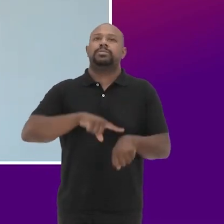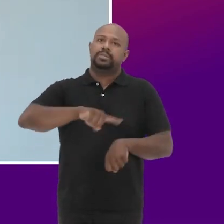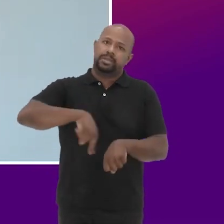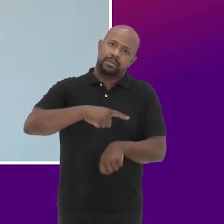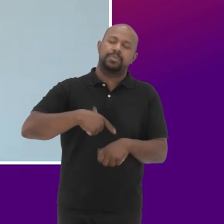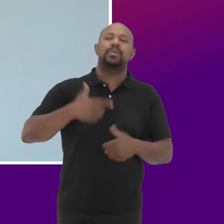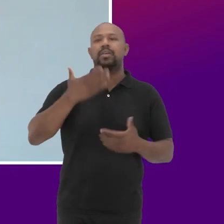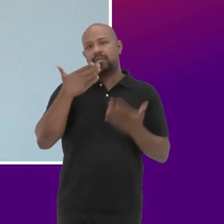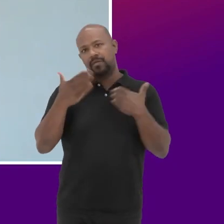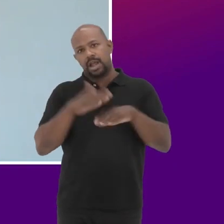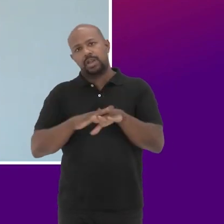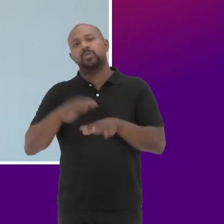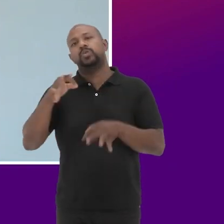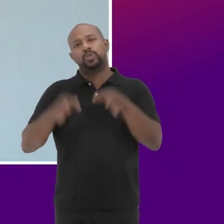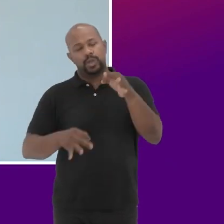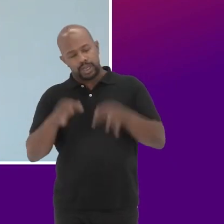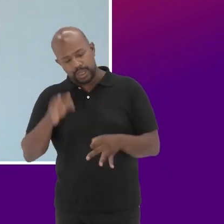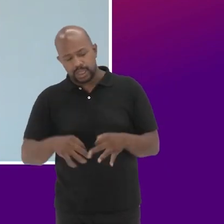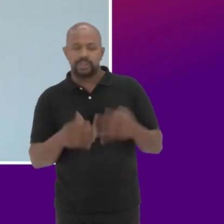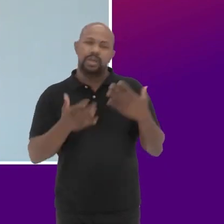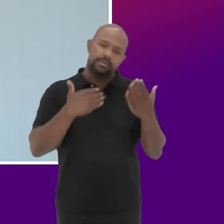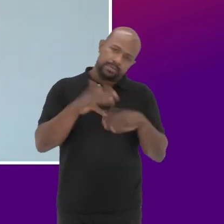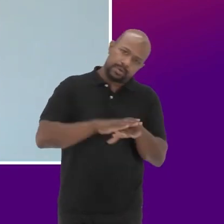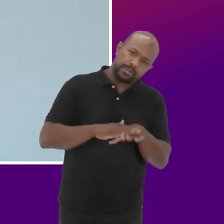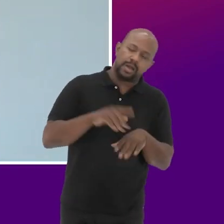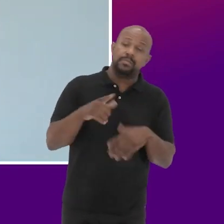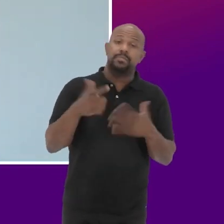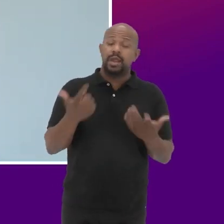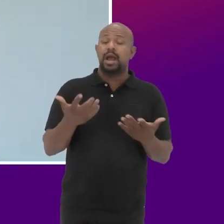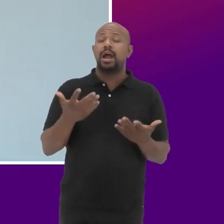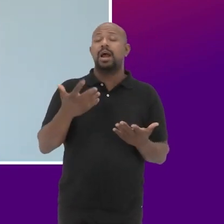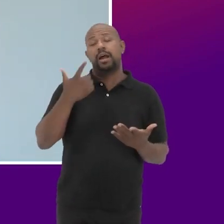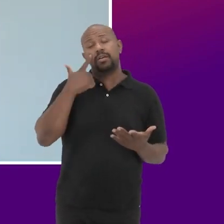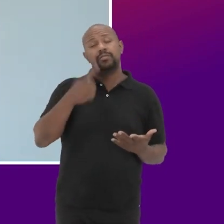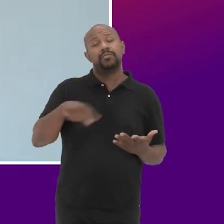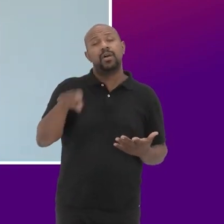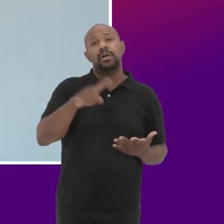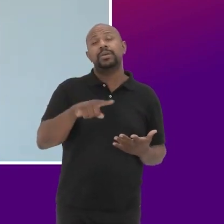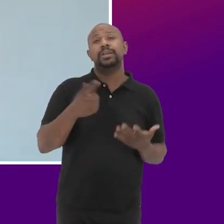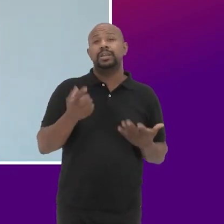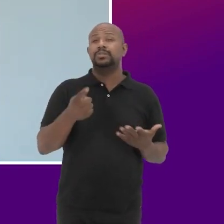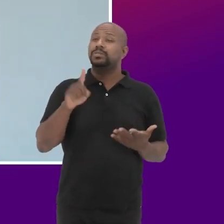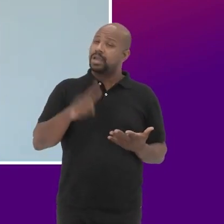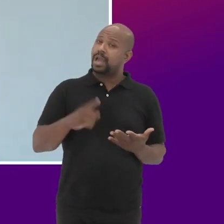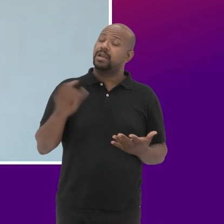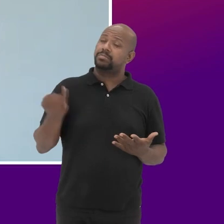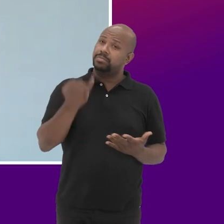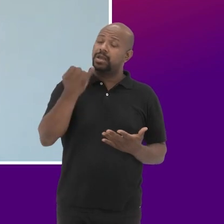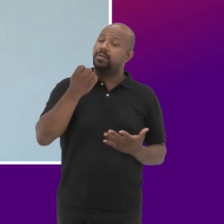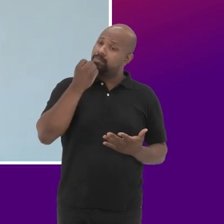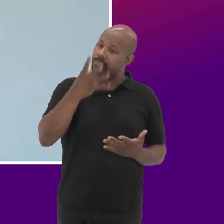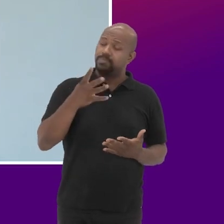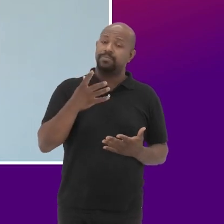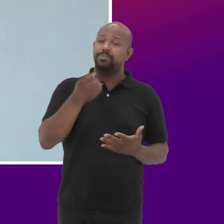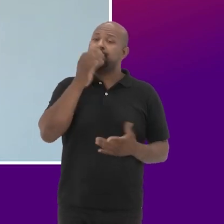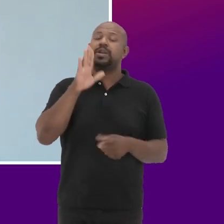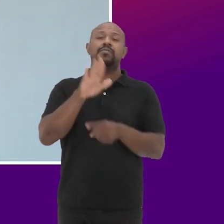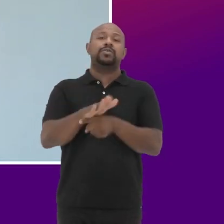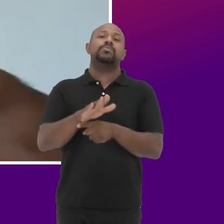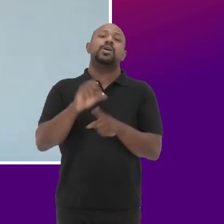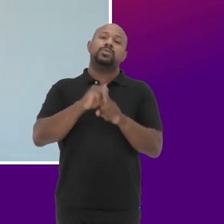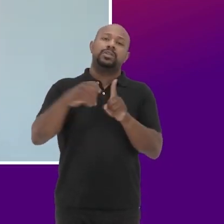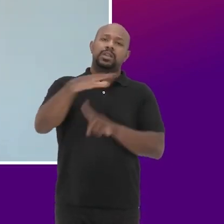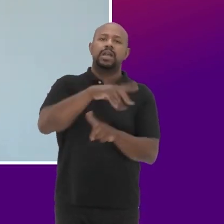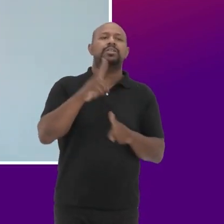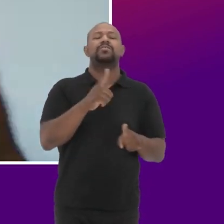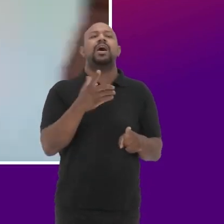do meu tempo aqui falando com o jurídico, com o legal aqui, para ver a forma que isso realmente gera um benefício para a sociedade que não